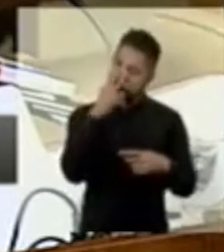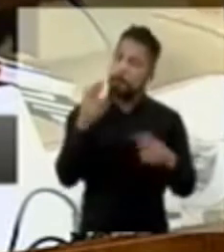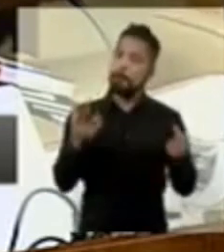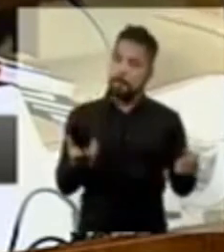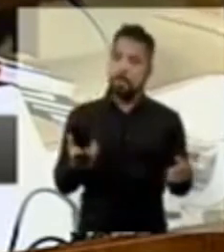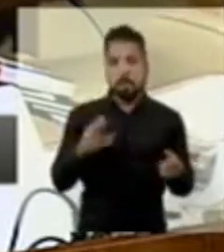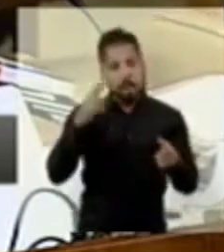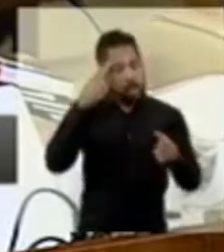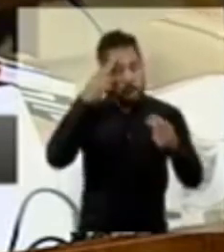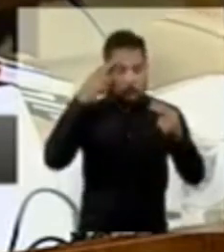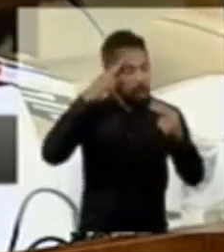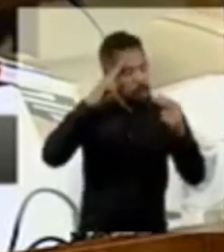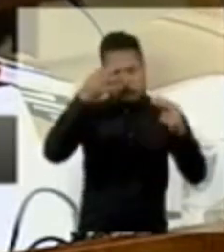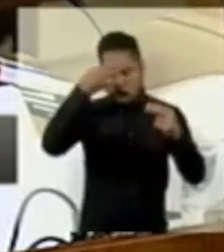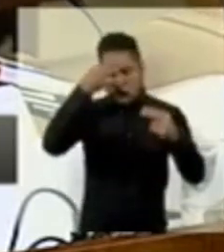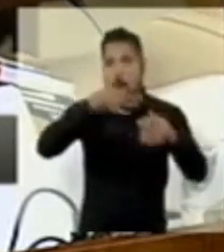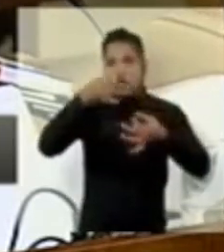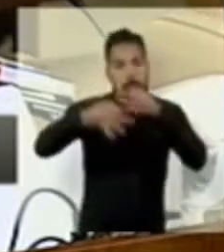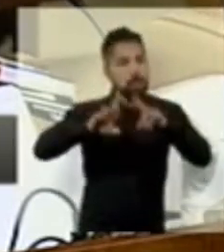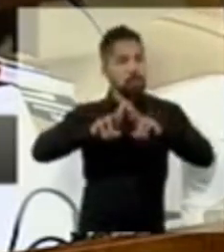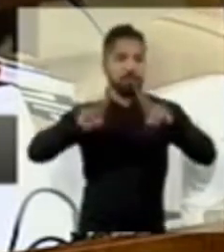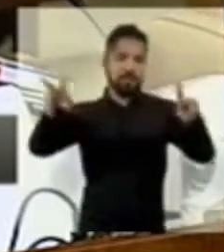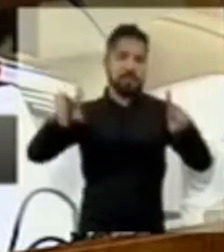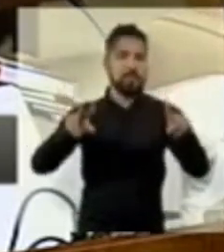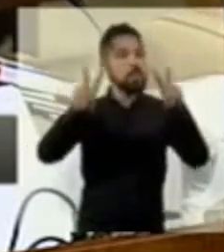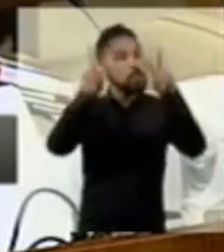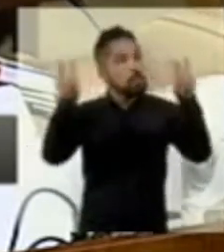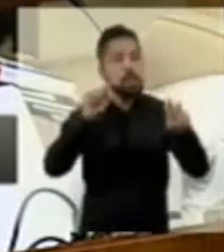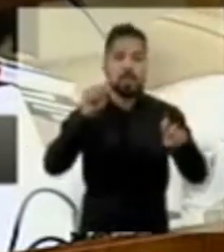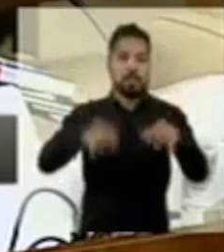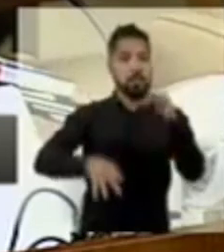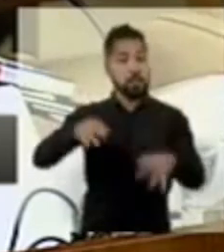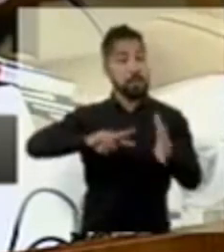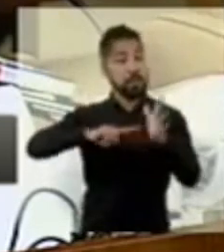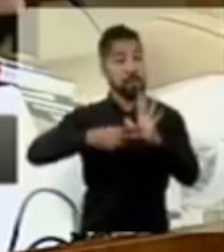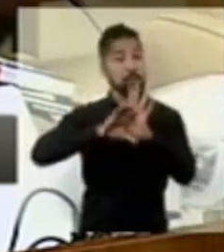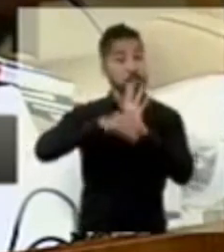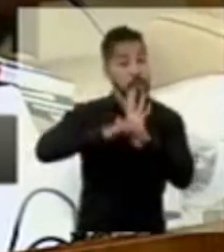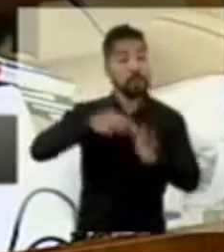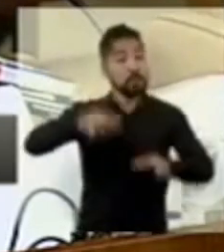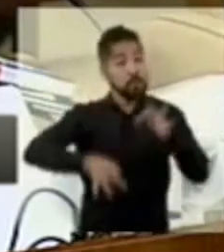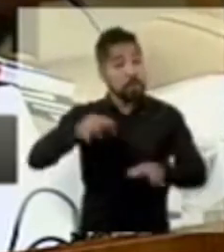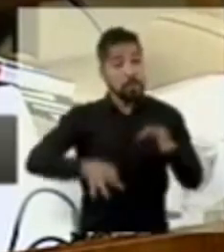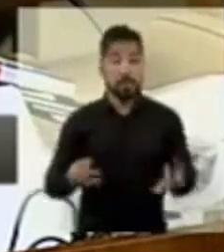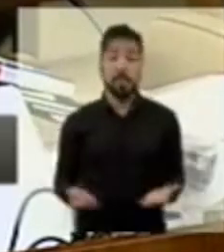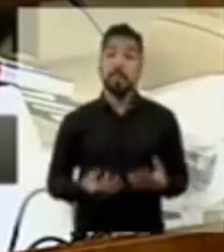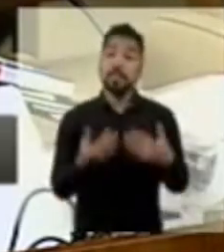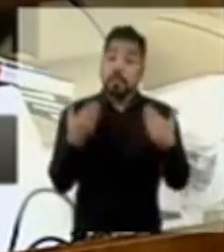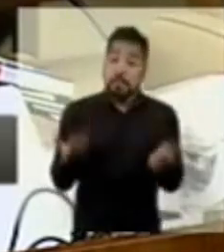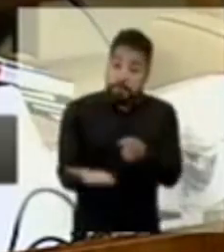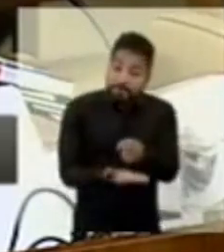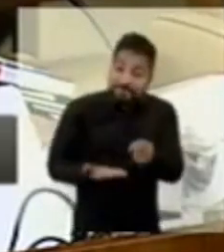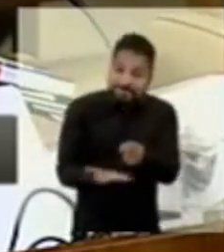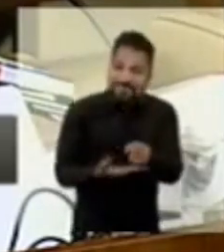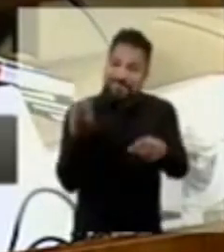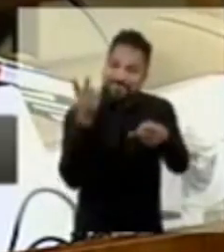noções diferentes do que seja justiça portanto um dos fundamentos para a prisão preventiva